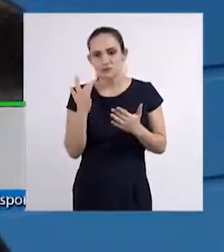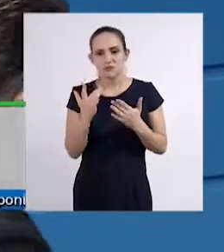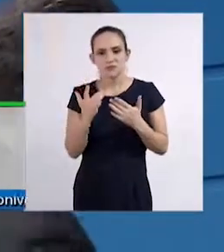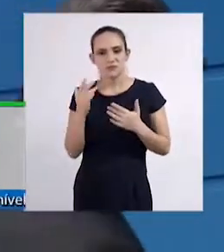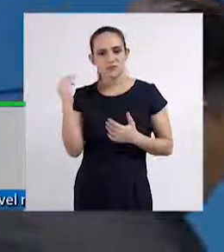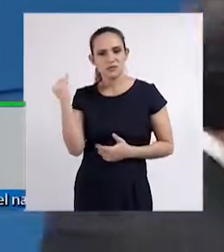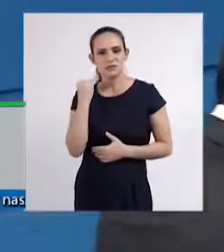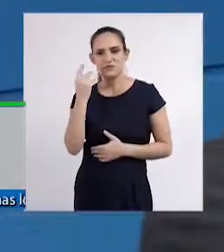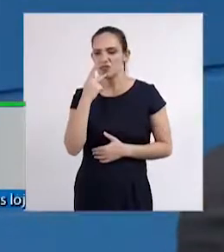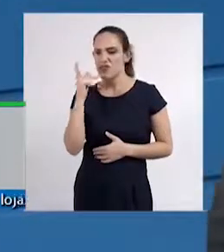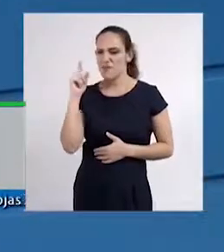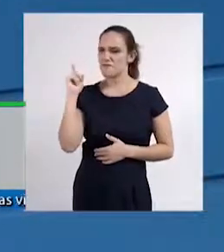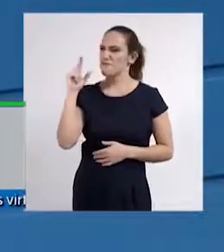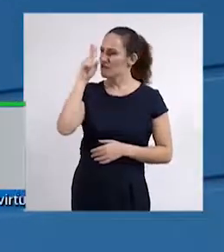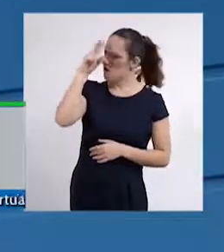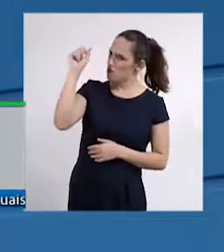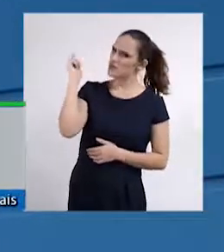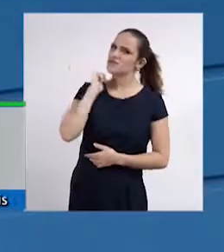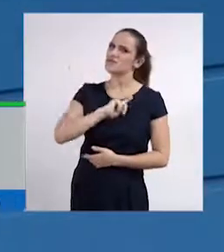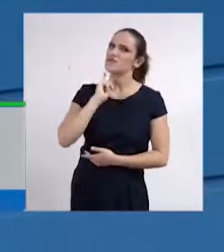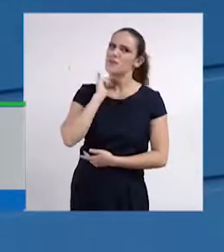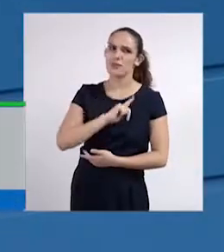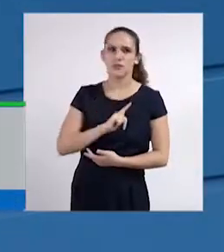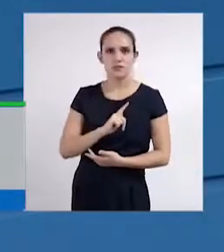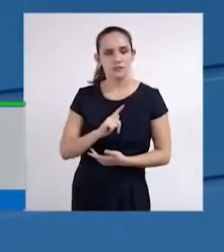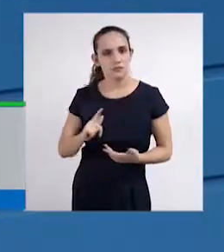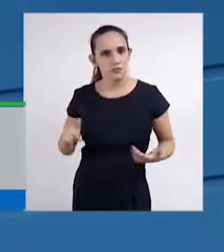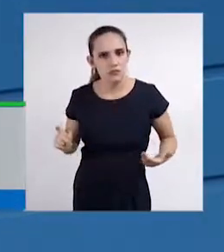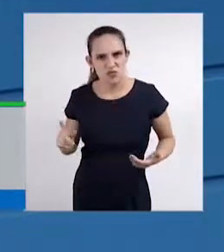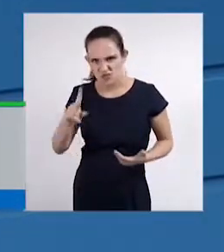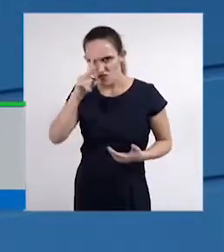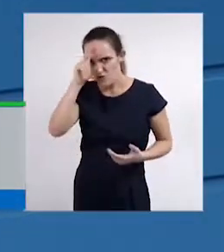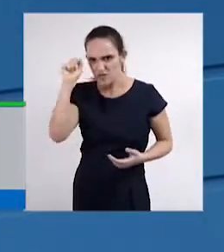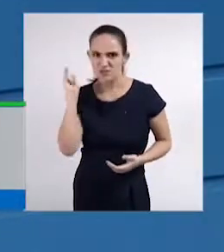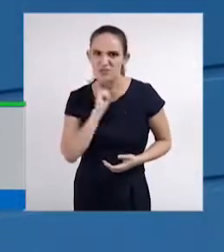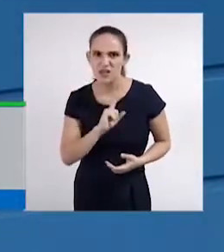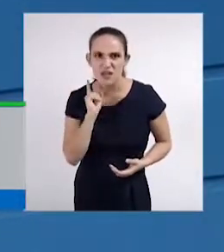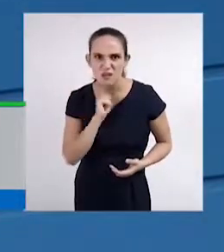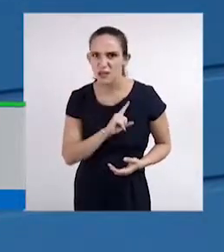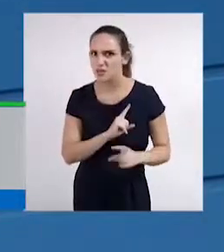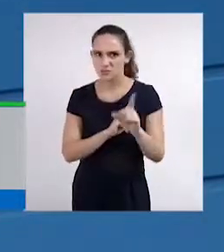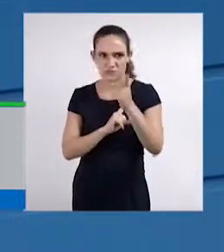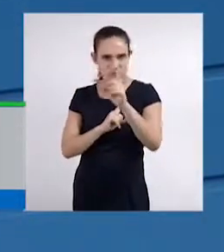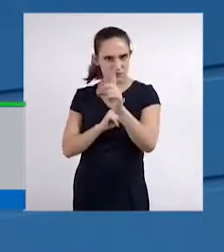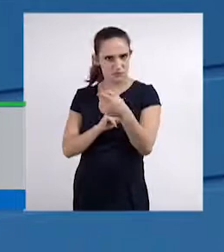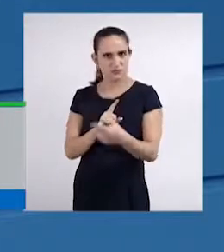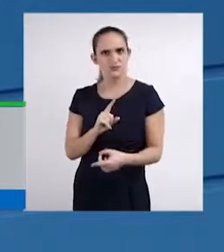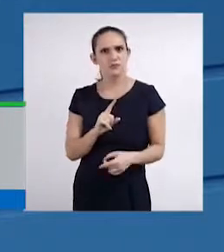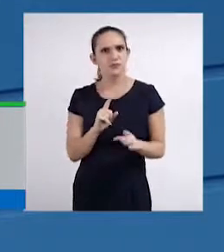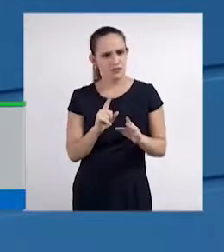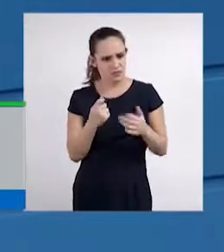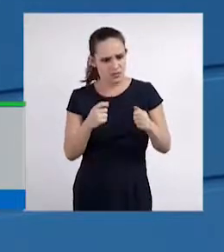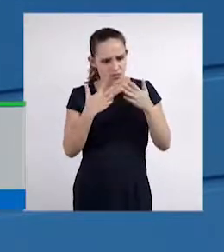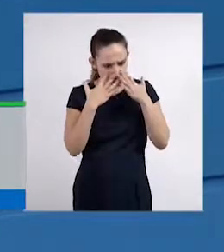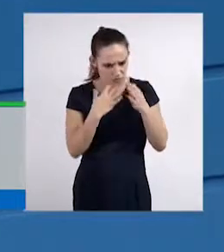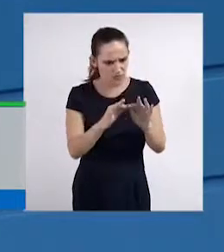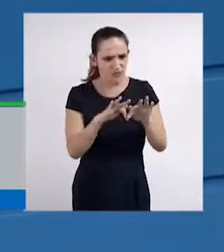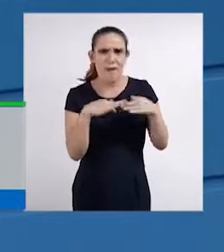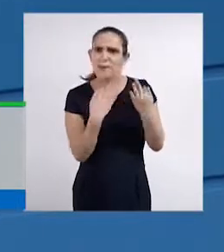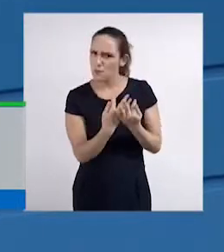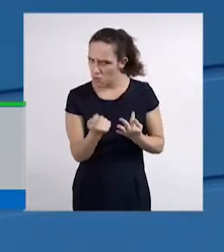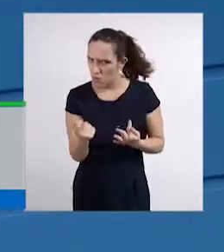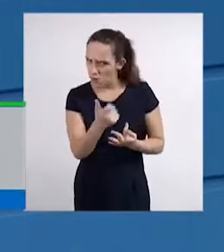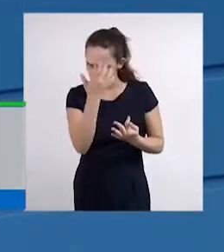Flamengo. Que Força Flamengo? Raras pessoas que falaram da tristeza dos seus familiares, com seus